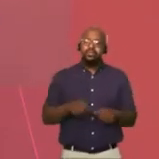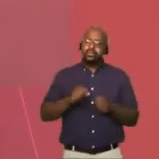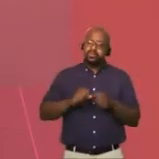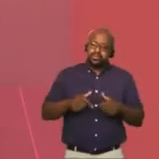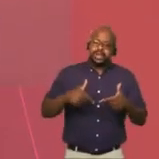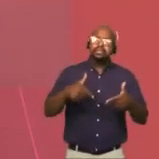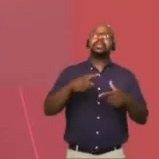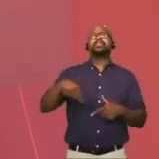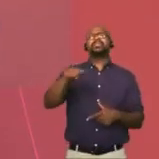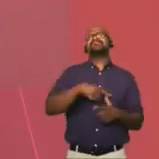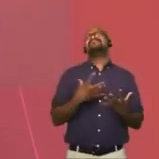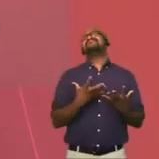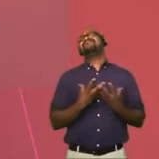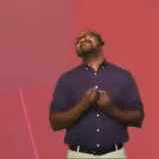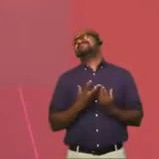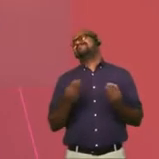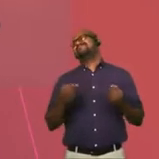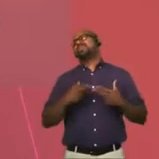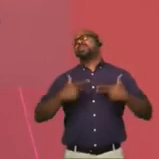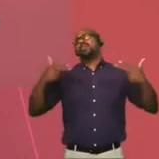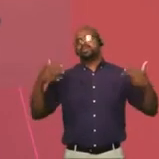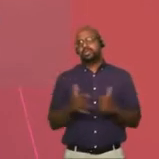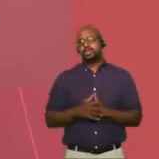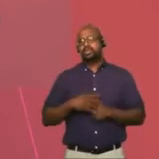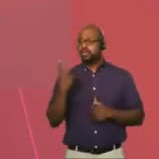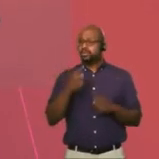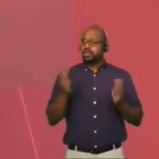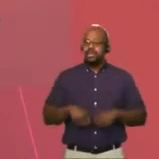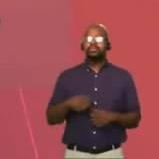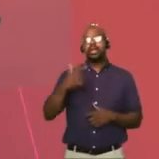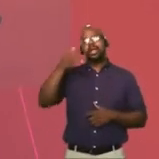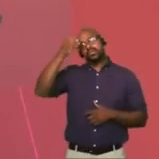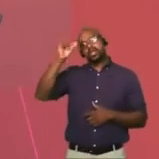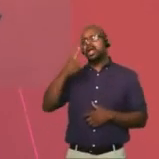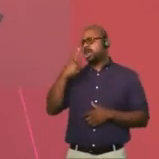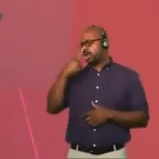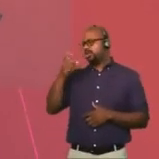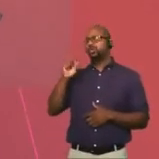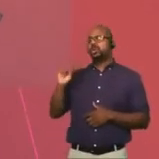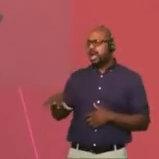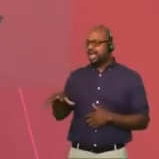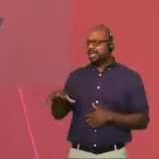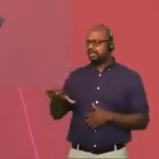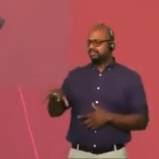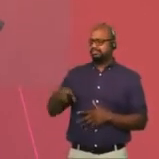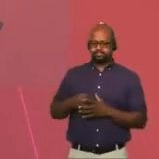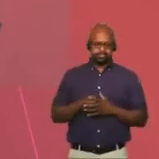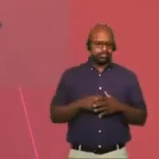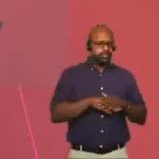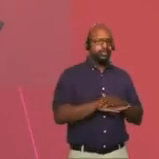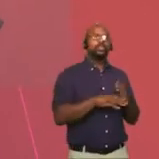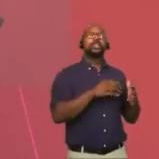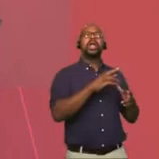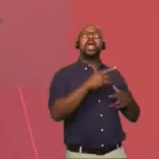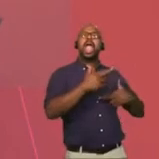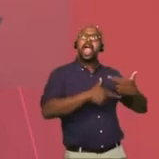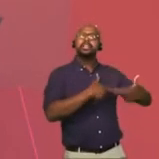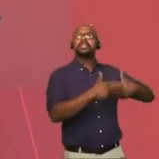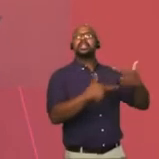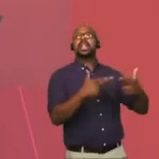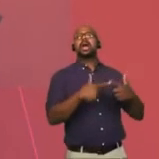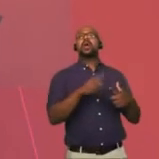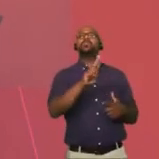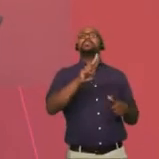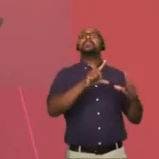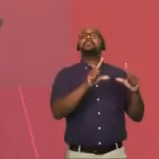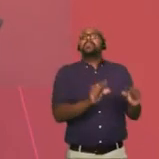por isso nós podemos fazer muita coisa nós podemos não jogar o lixo na rua nós podemos reciclar os nossos lições podemos usar